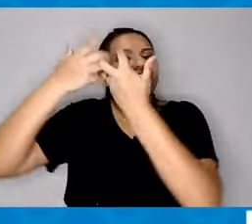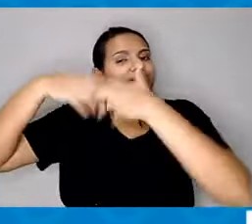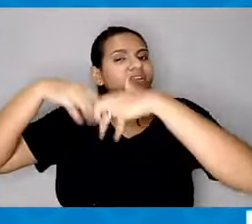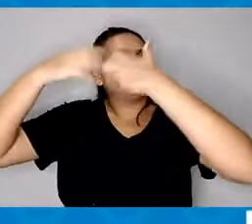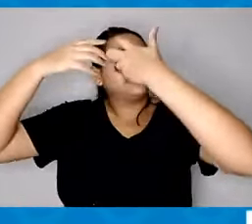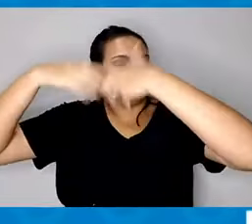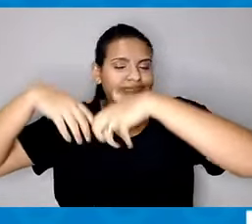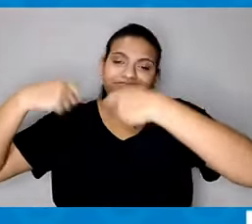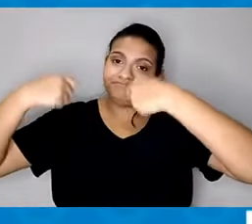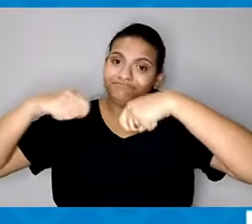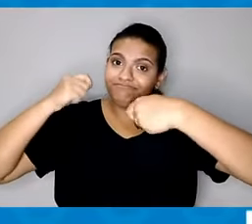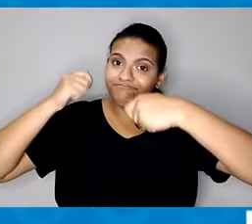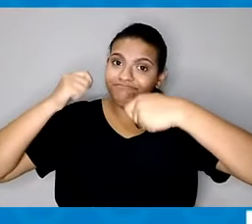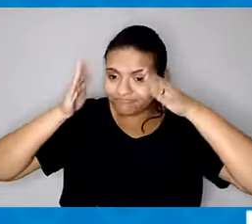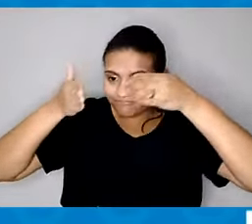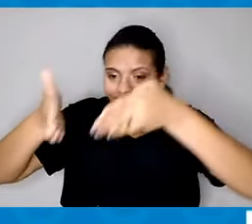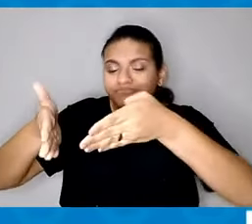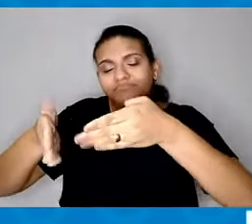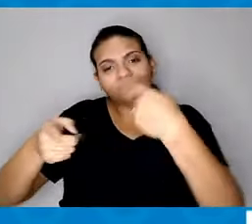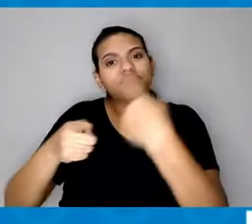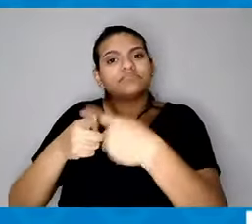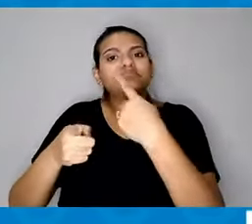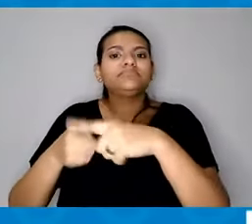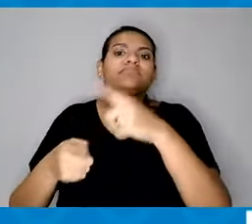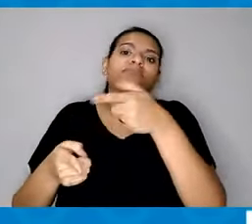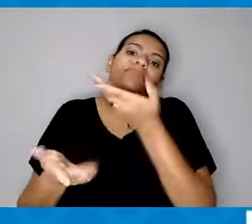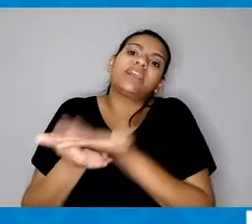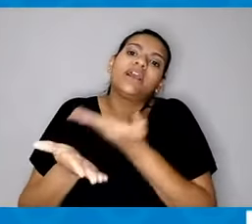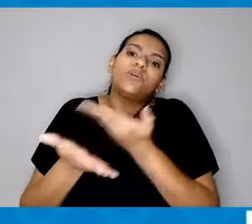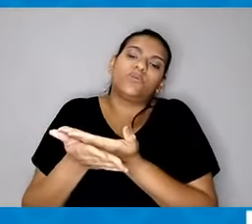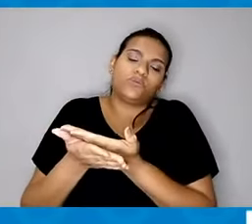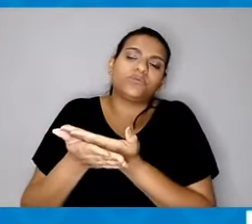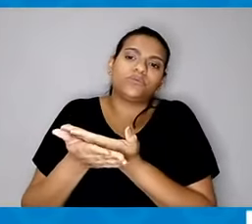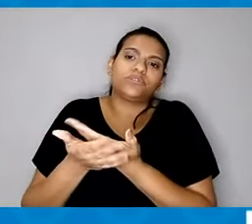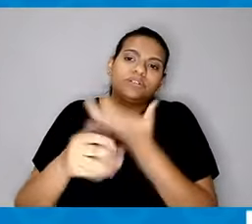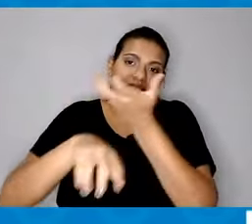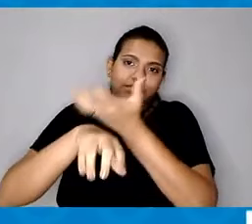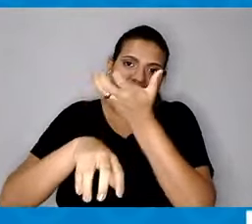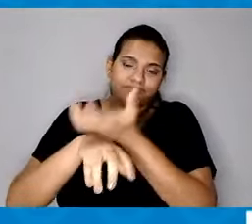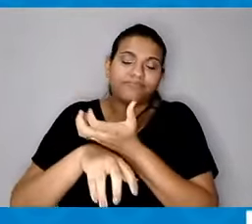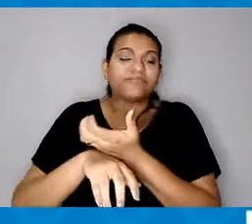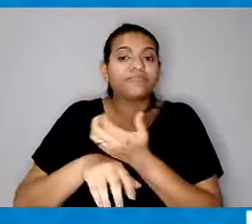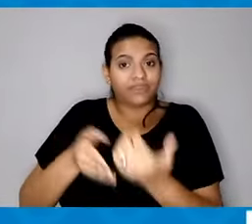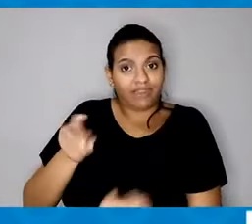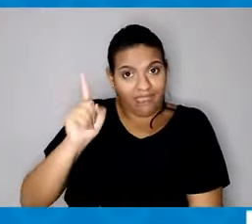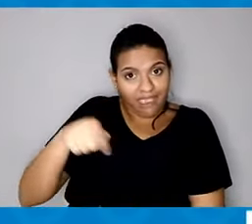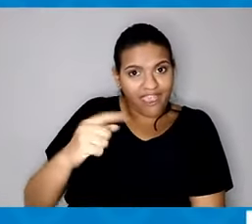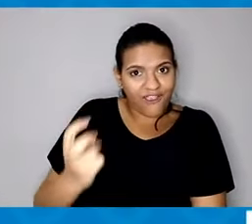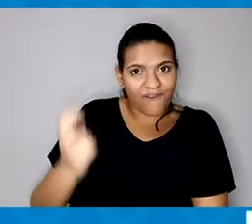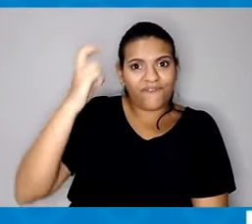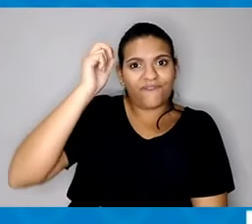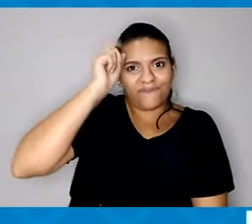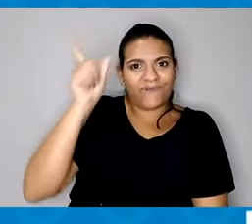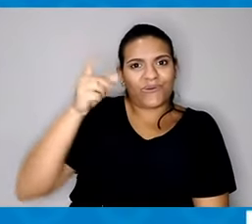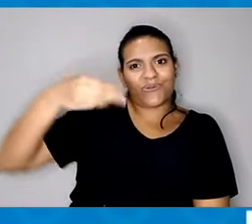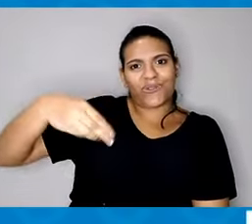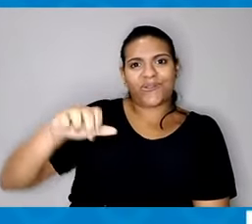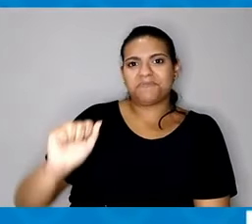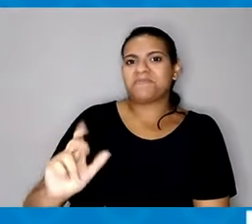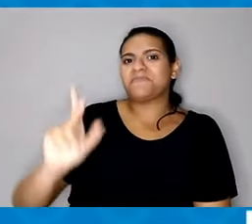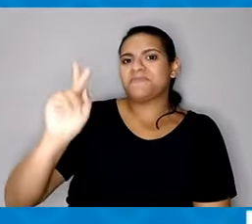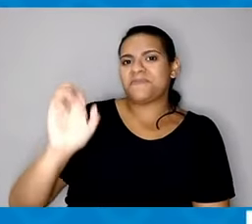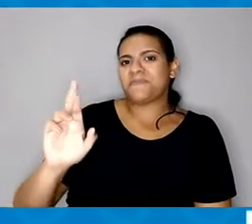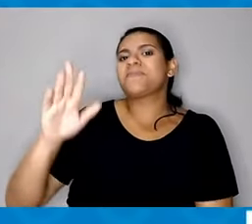que a gente espera que os estudantes possam produzir. Isso é cultura maker também, gente. Isso